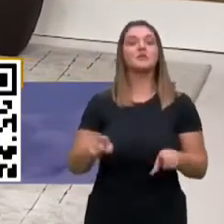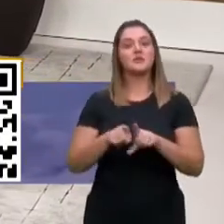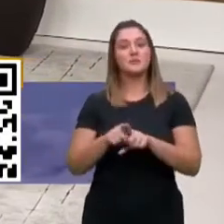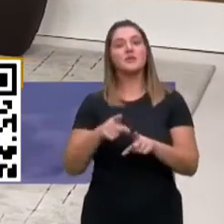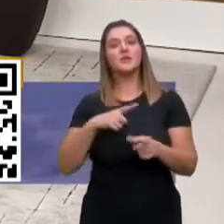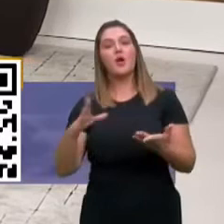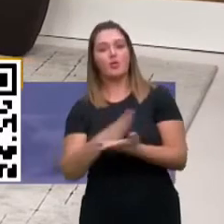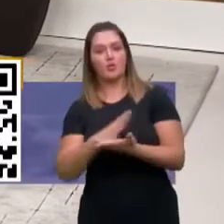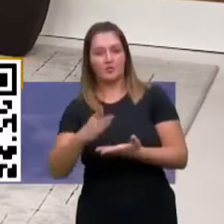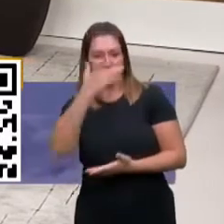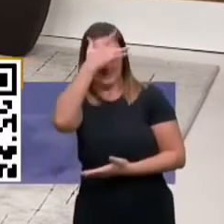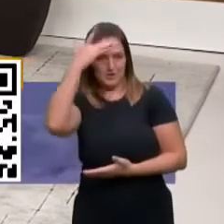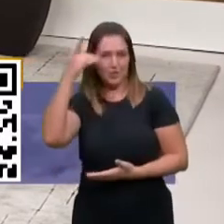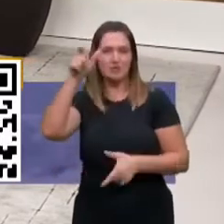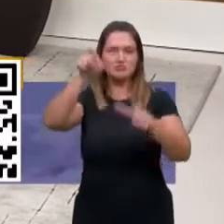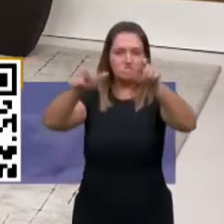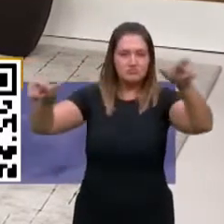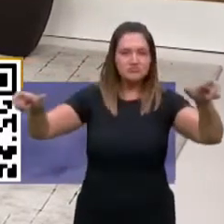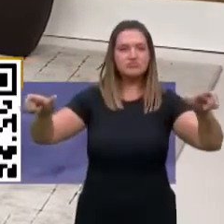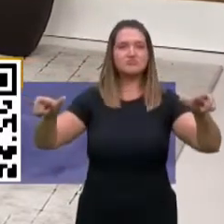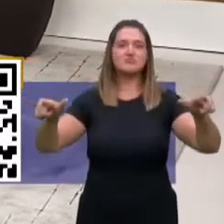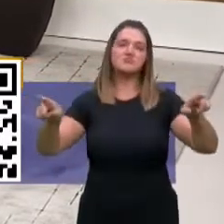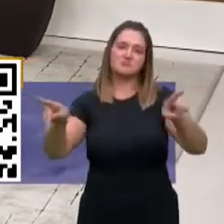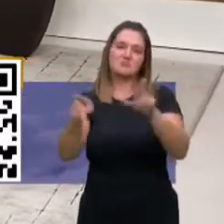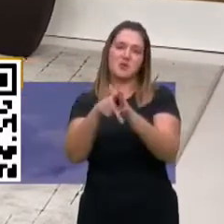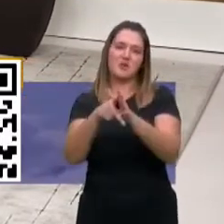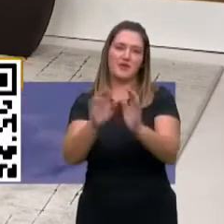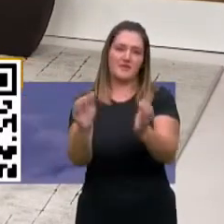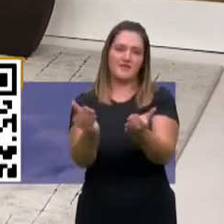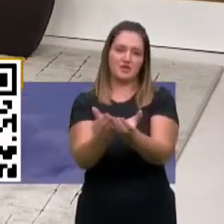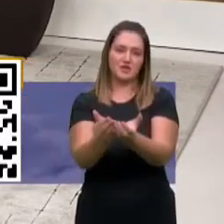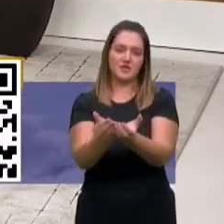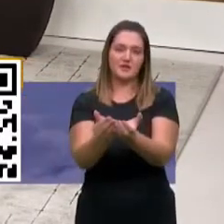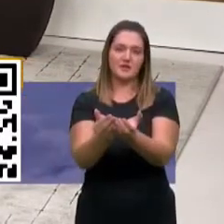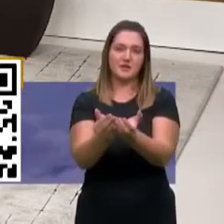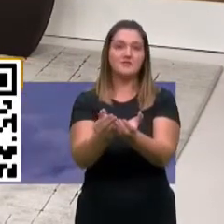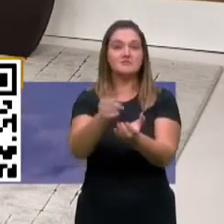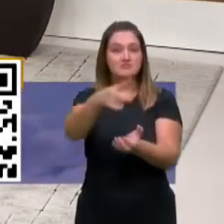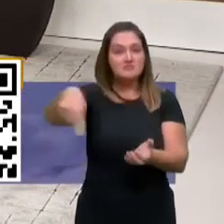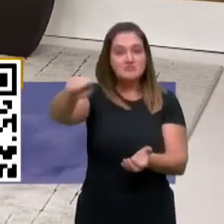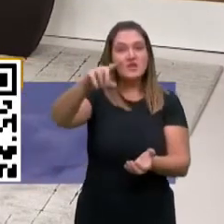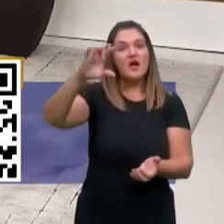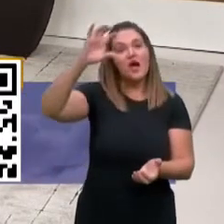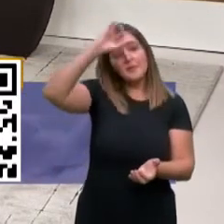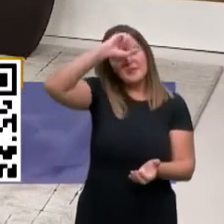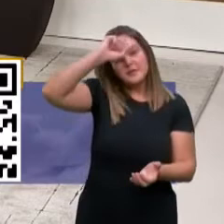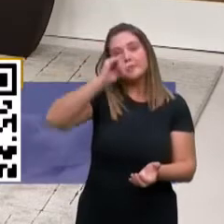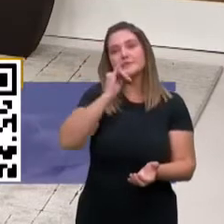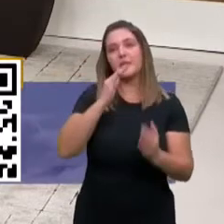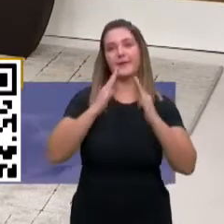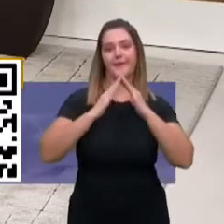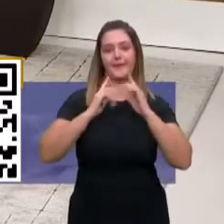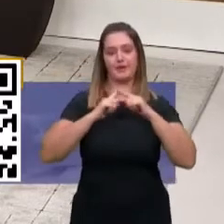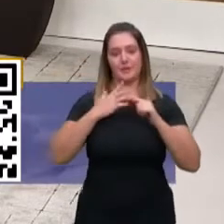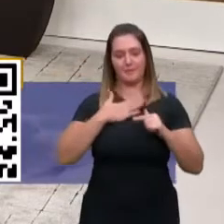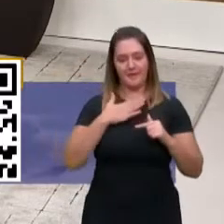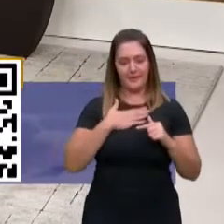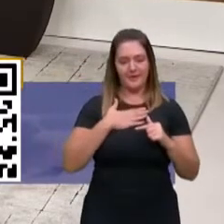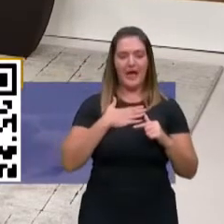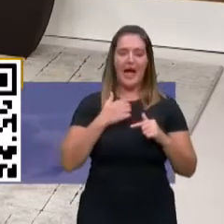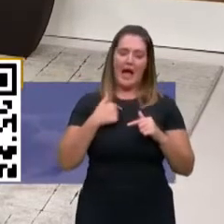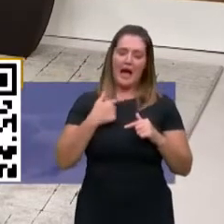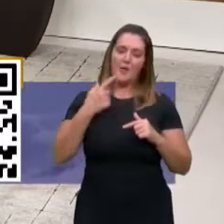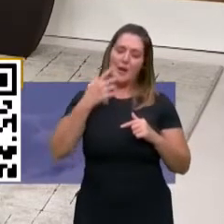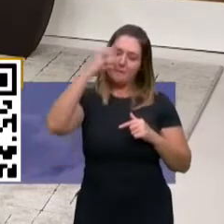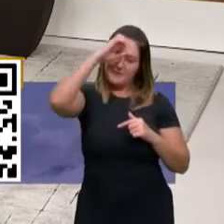também cristãs, como nós, que são evangélicas. E estas pessoas aprenderam nas suas igrejas que durante o milênio